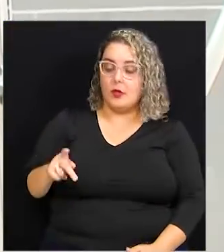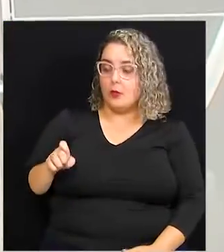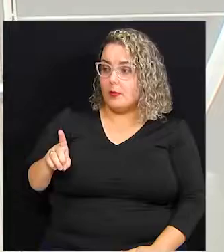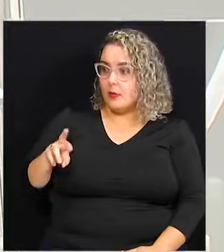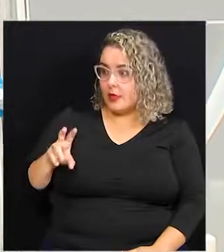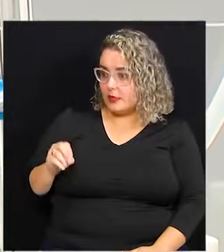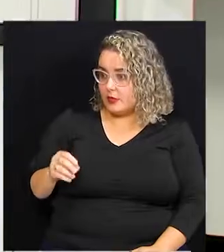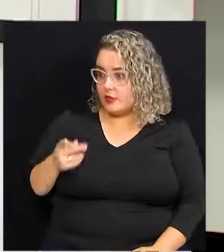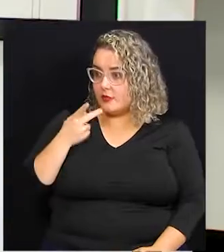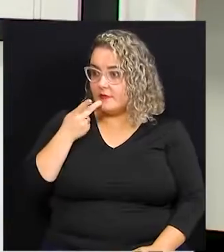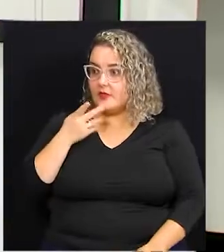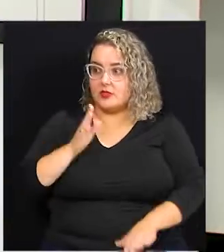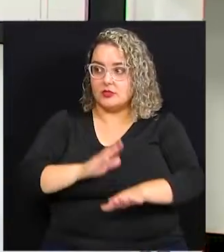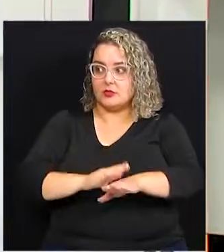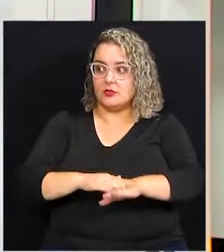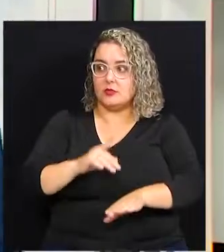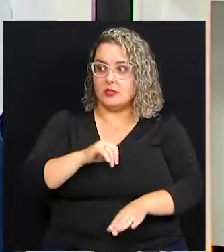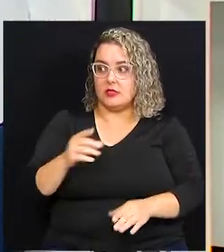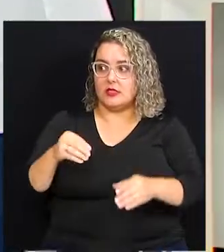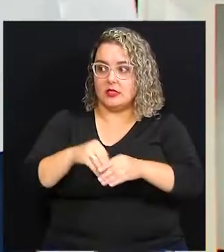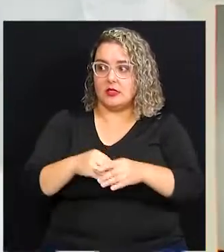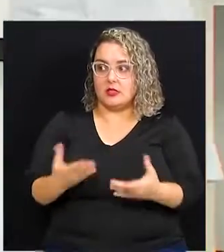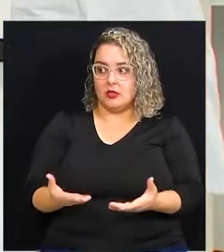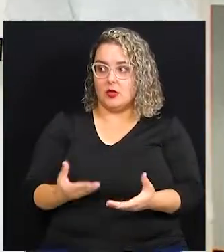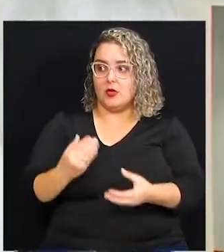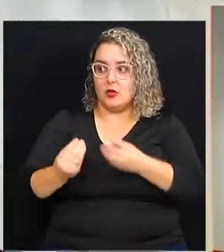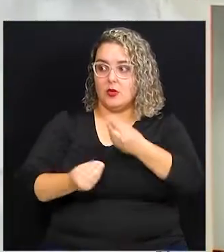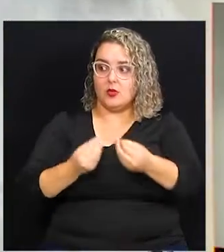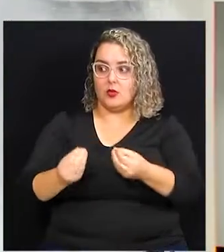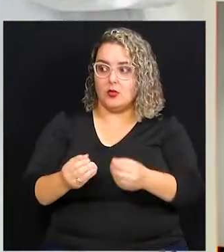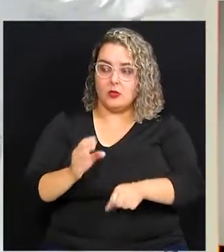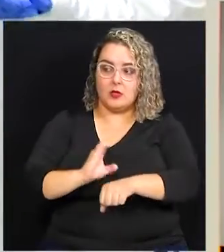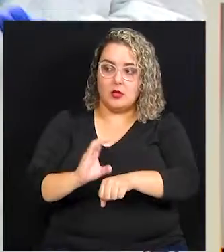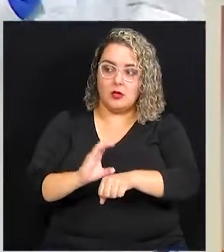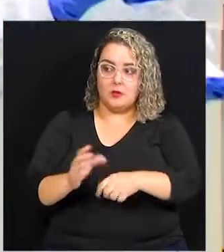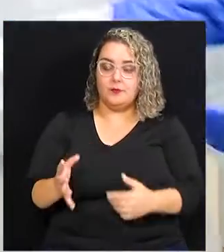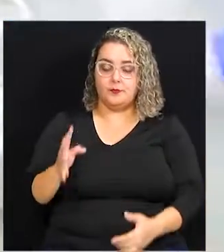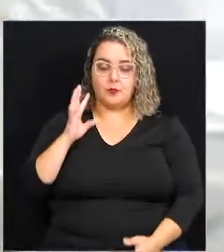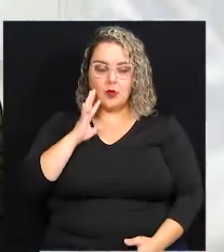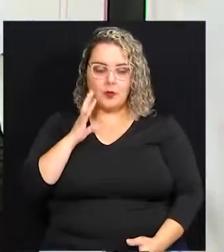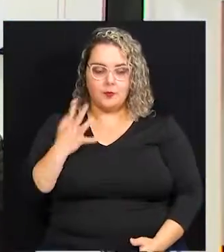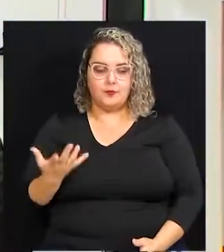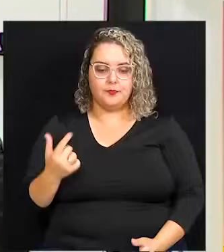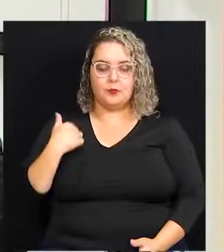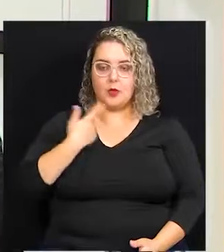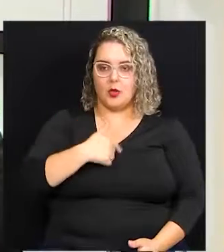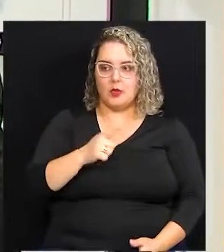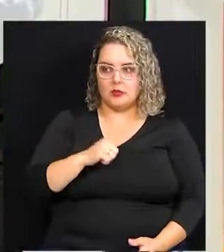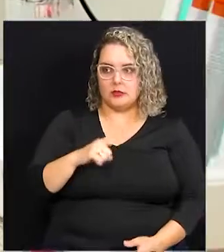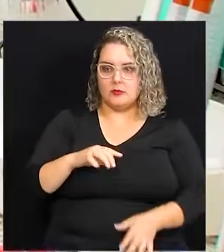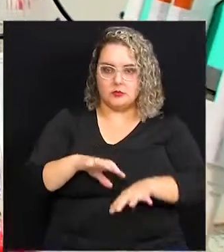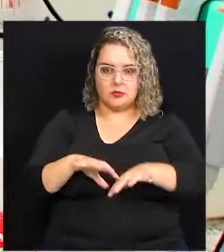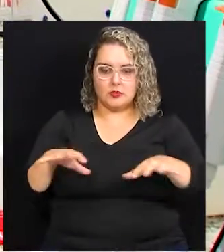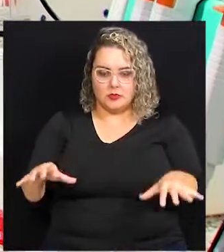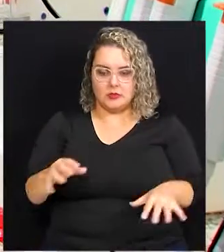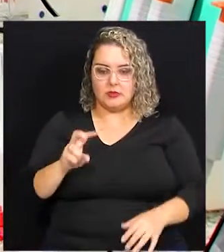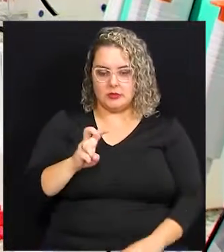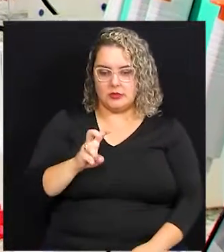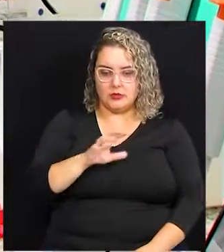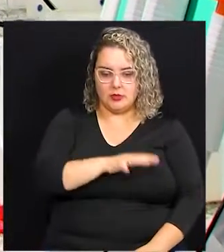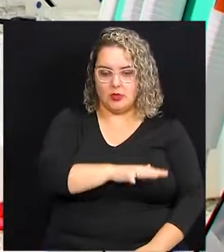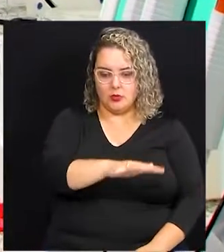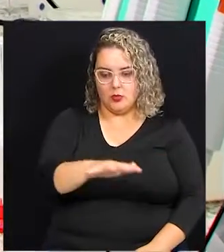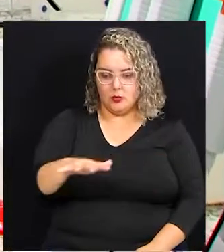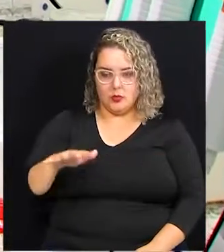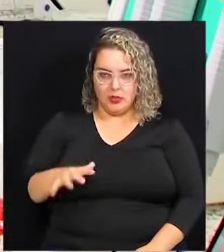lá, Pedro. Então fale um pouquinho sobre as atividades que tem aqui, sobre como é o curso. Bacana. A gente tem uma divisão em 5